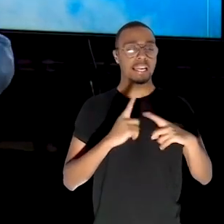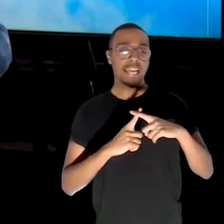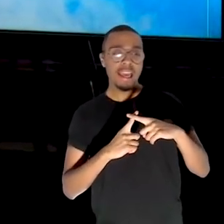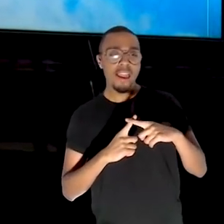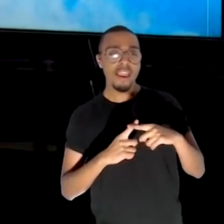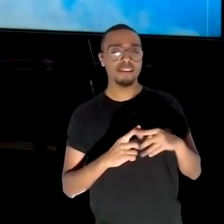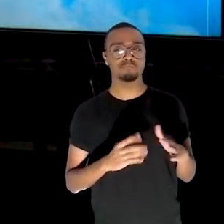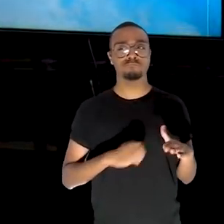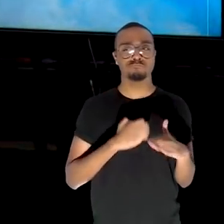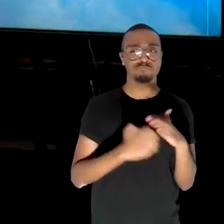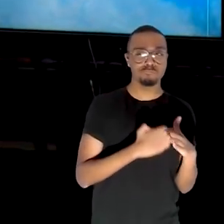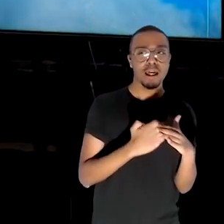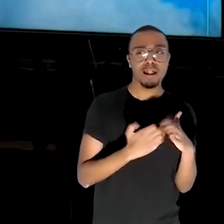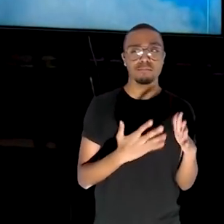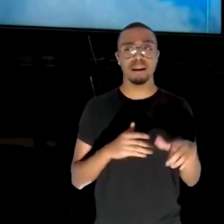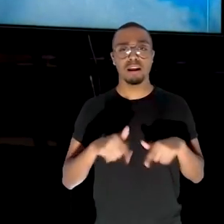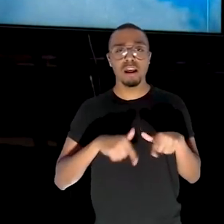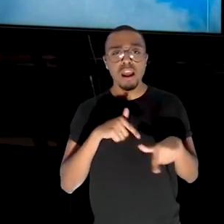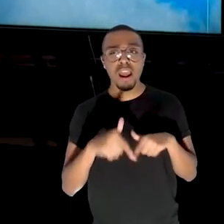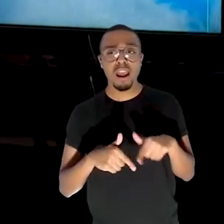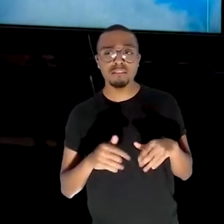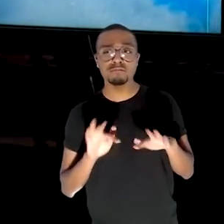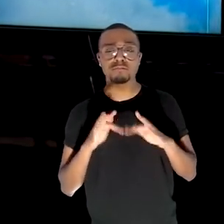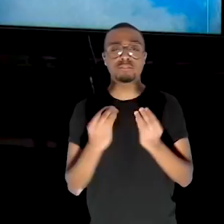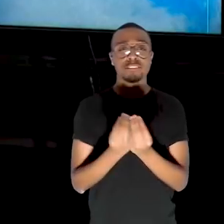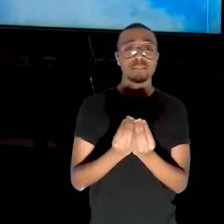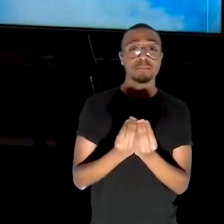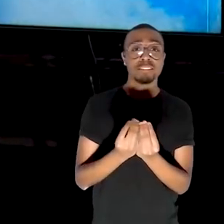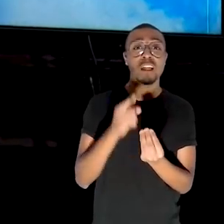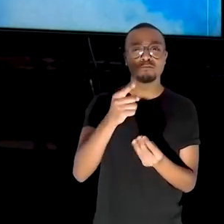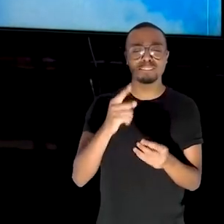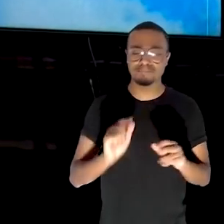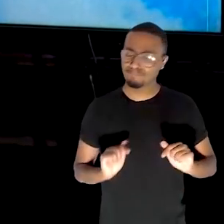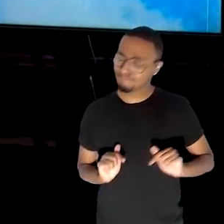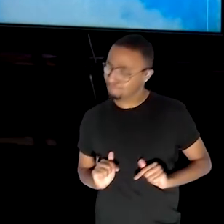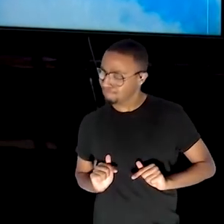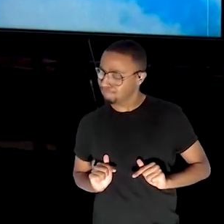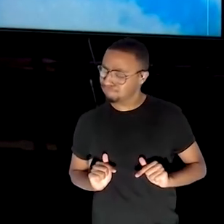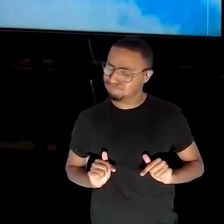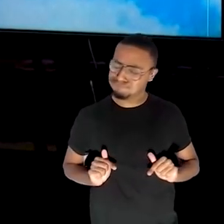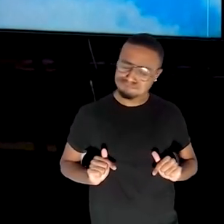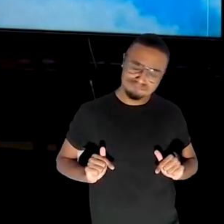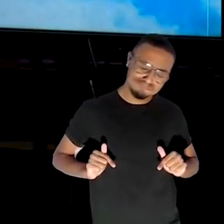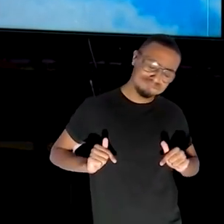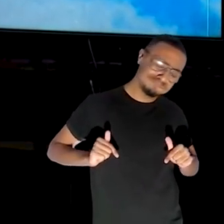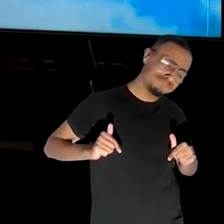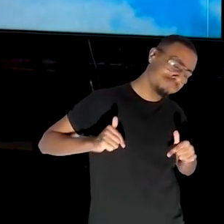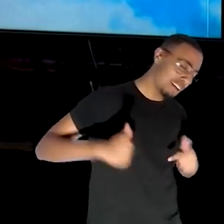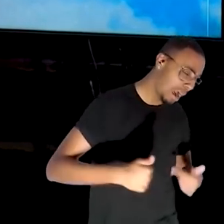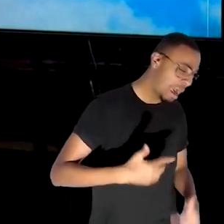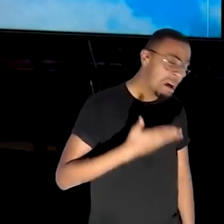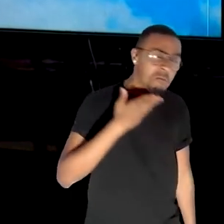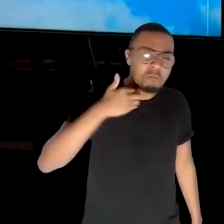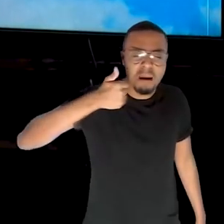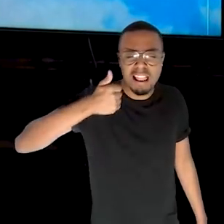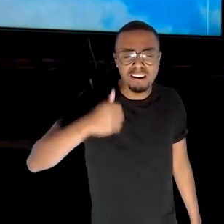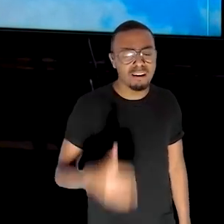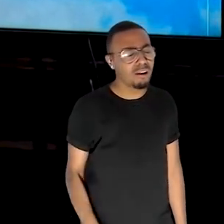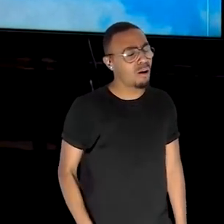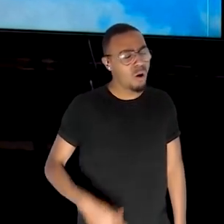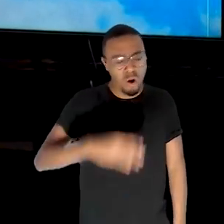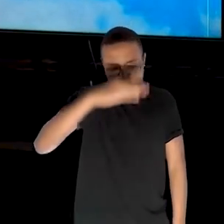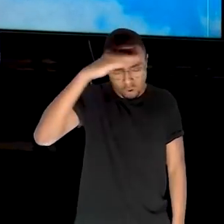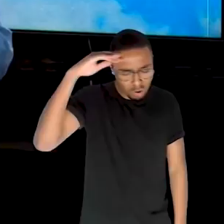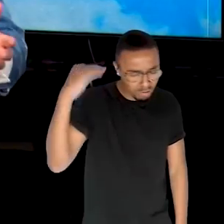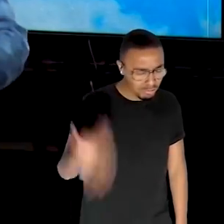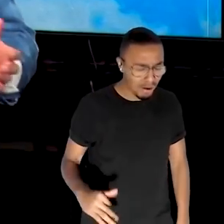trabalho. É terrível quando você simplesmente sabe que está fazendo o seu melhor. Você está dando o seu melhor, suando a camisa,